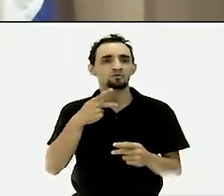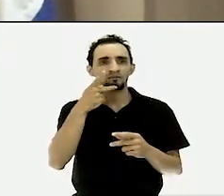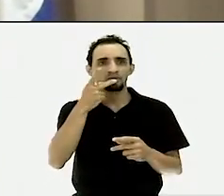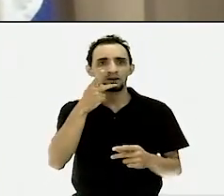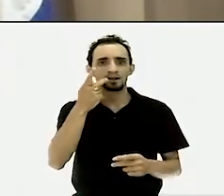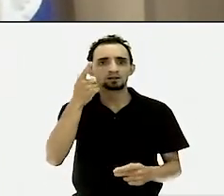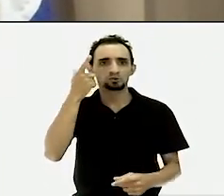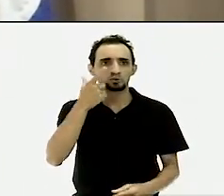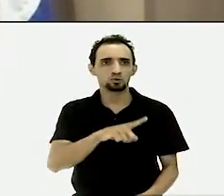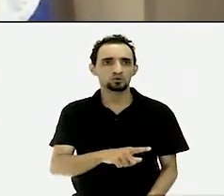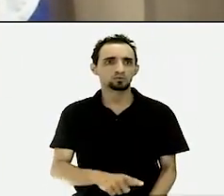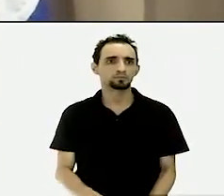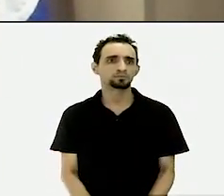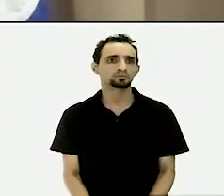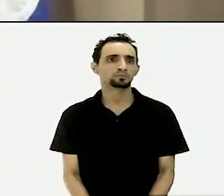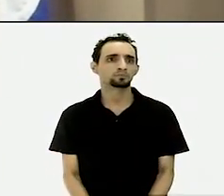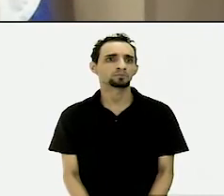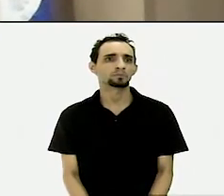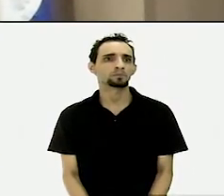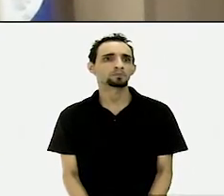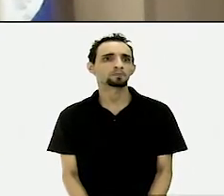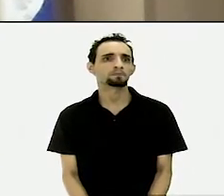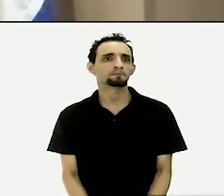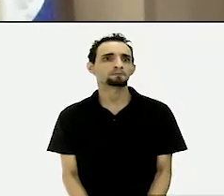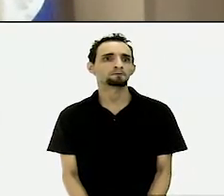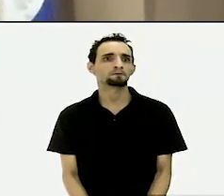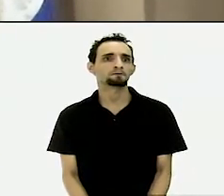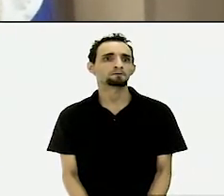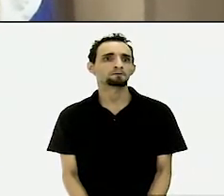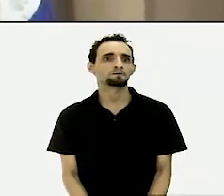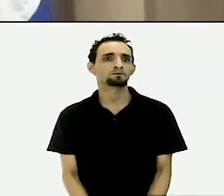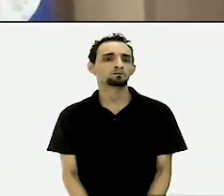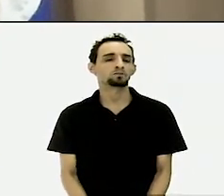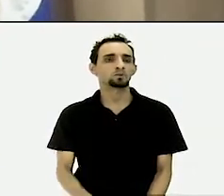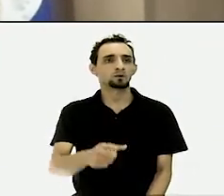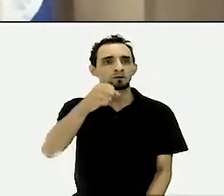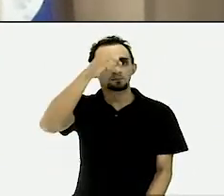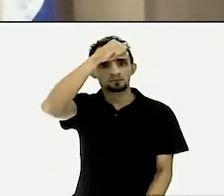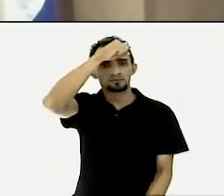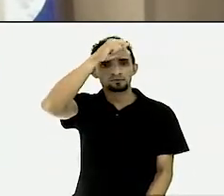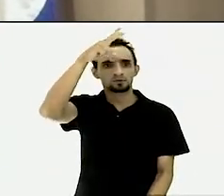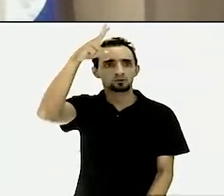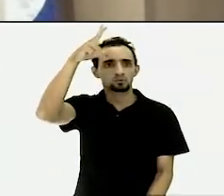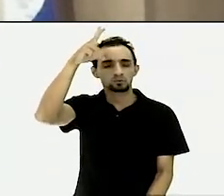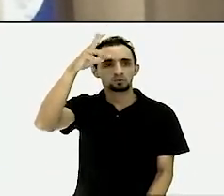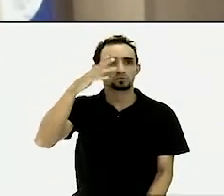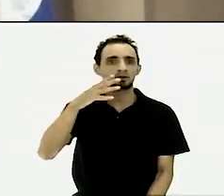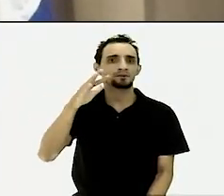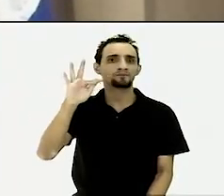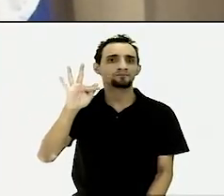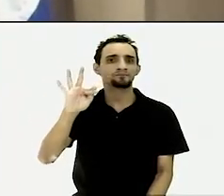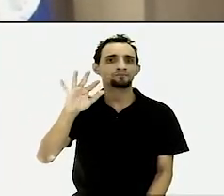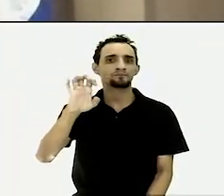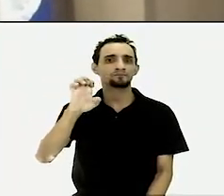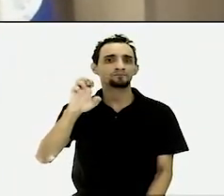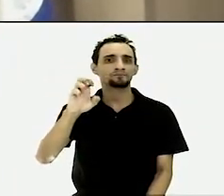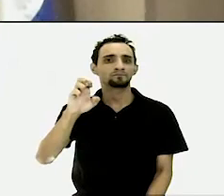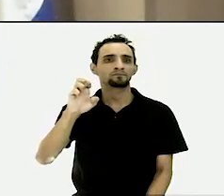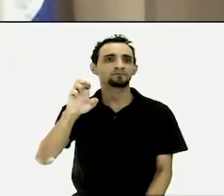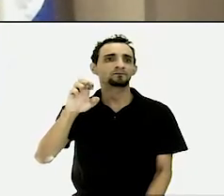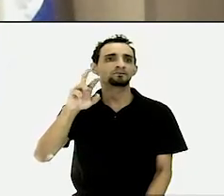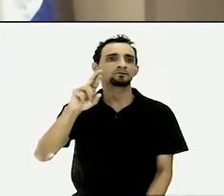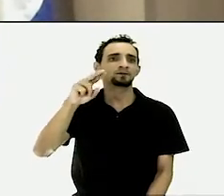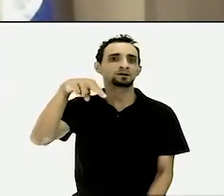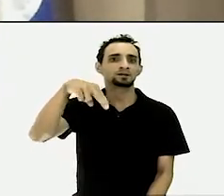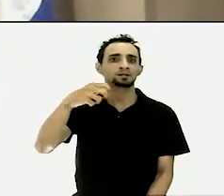vamos cuidar da saúde preventiva, investir nos postos de saúde, na atenção básica. Uma pessoa que passa por